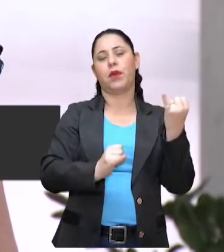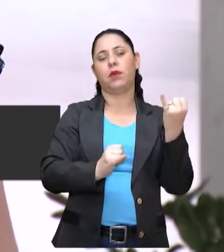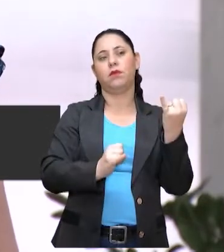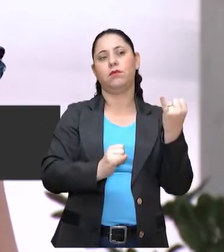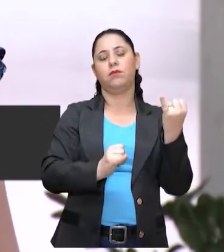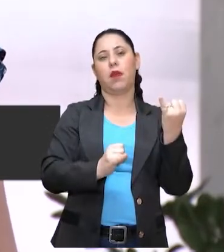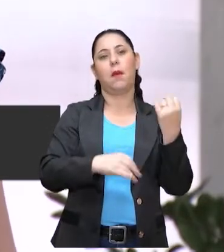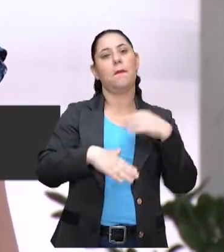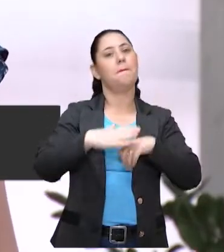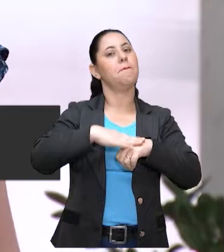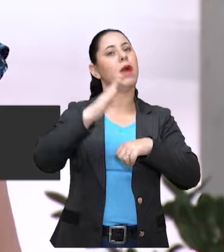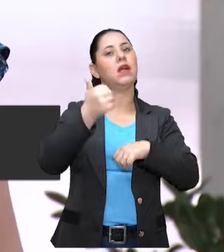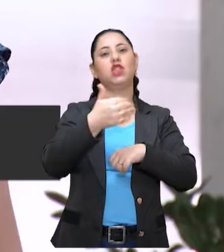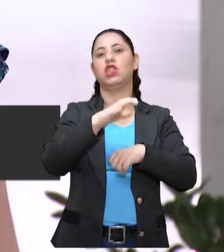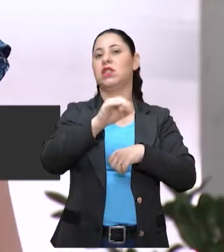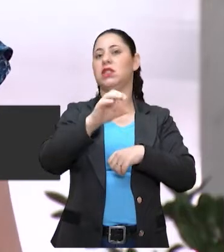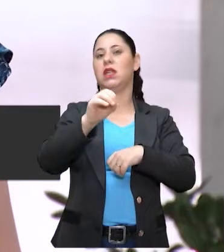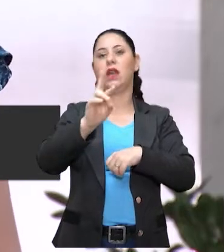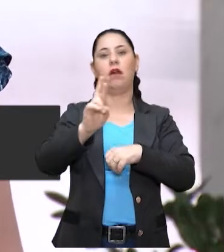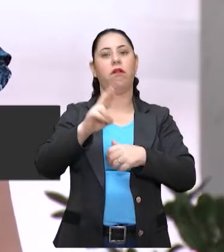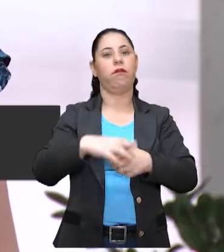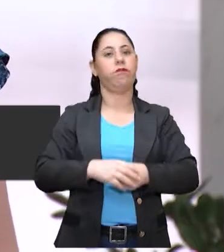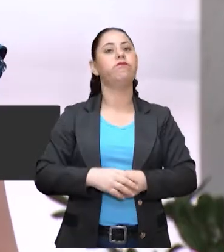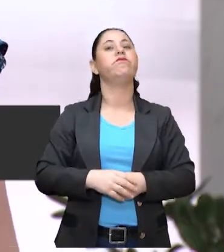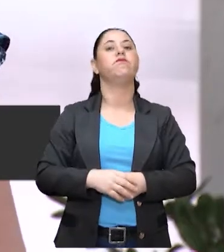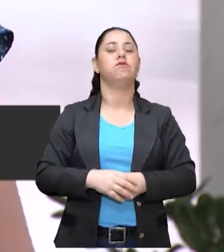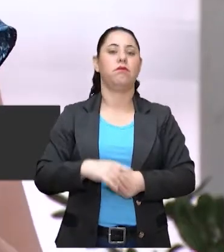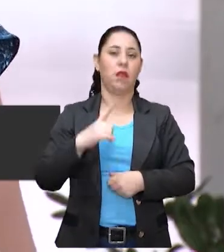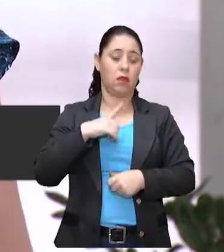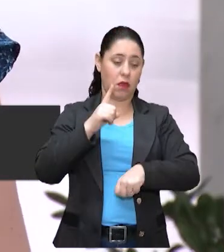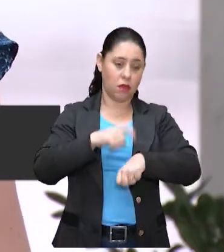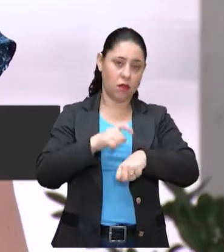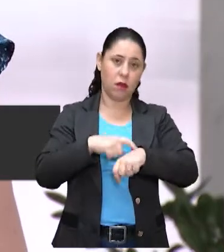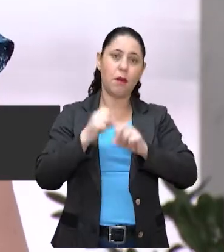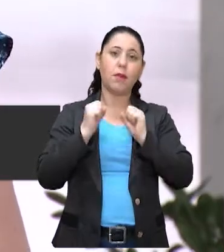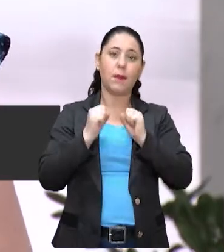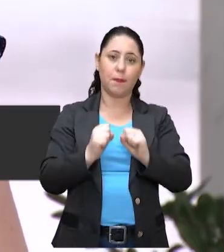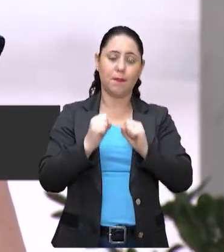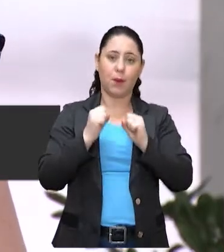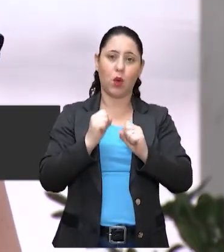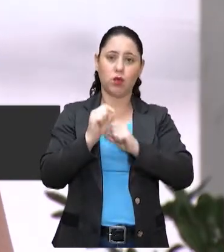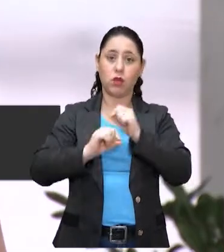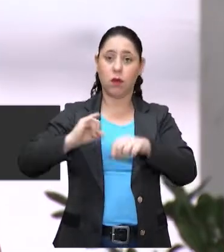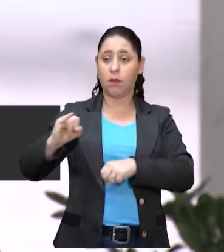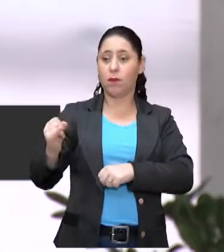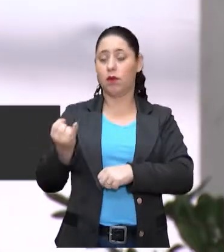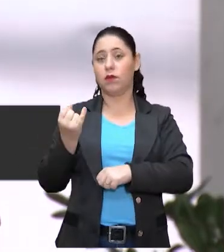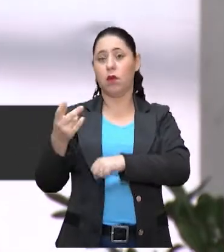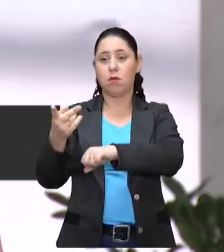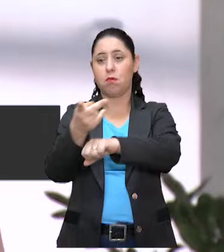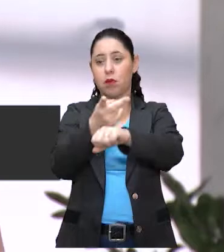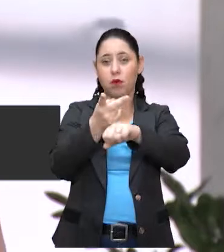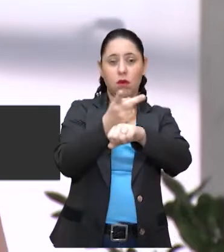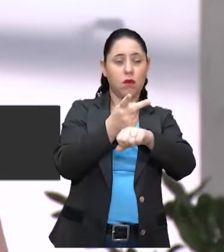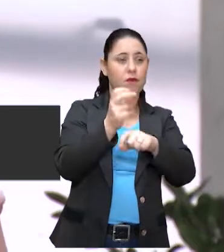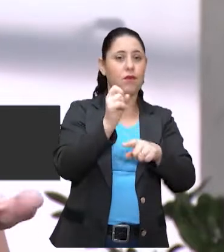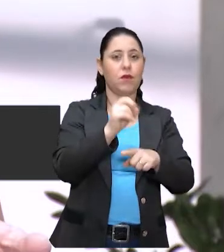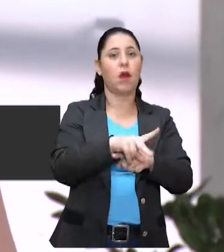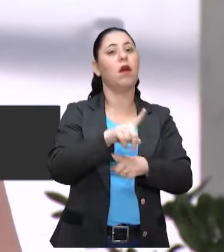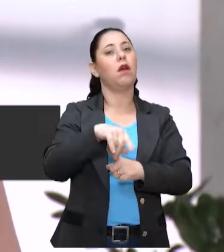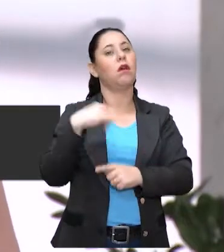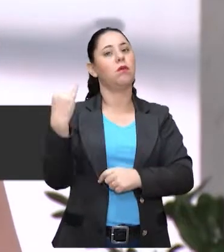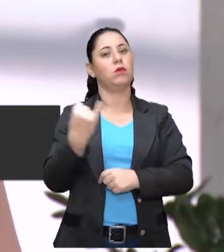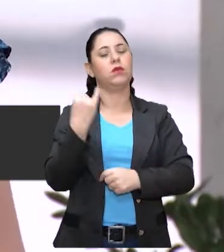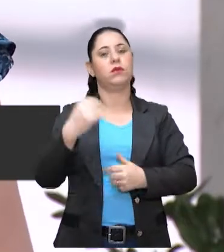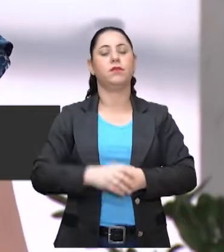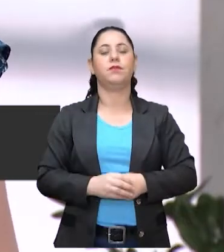meio. Então, nesse momento, aproveitar realmente, quem tem essa disponibilidade de tempo e que pode aproveitar para buscar